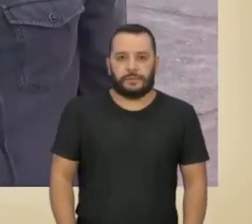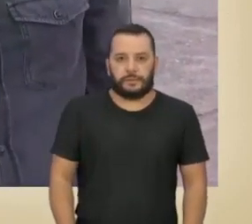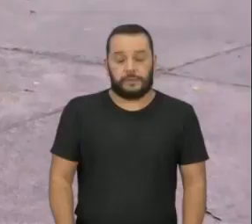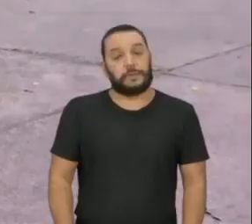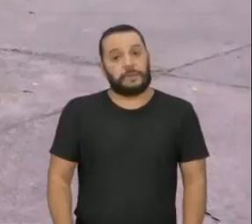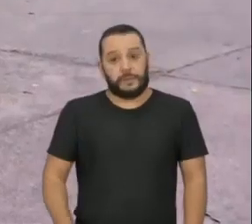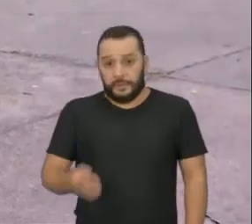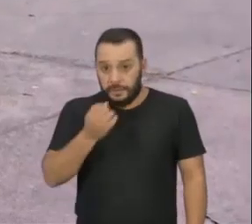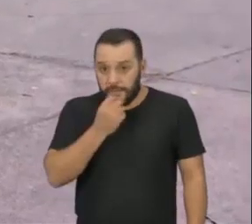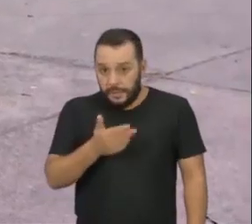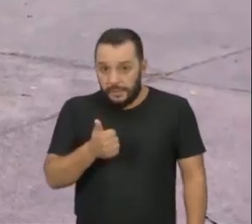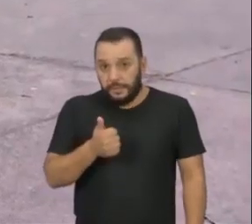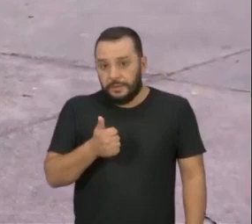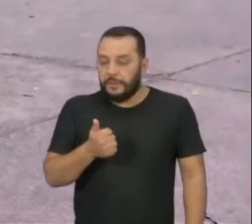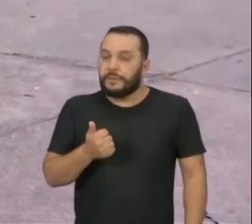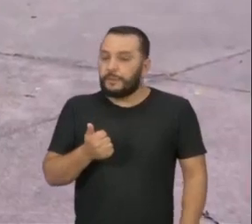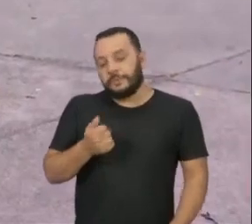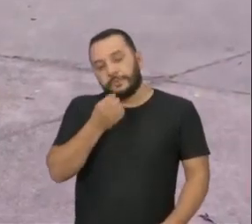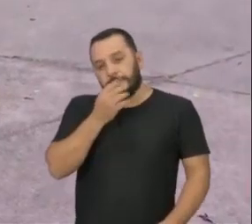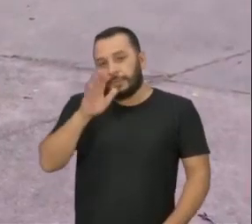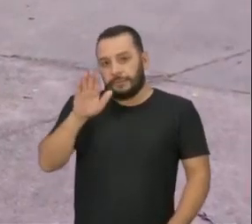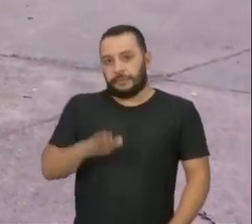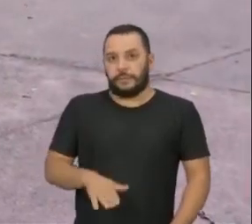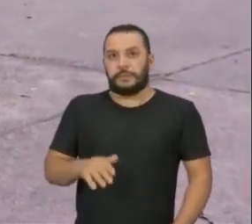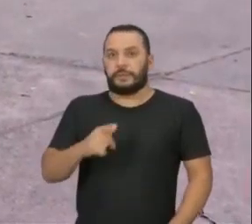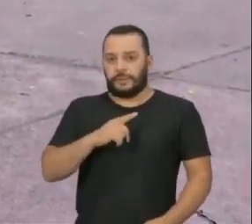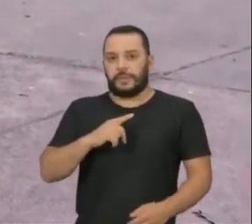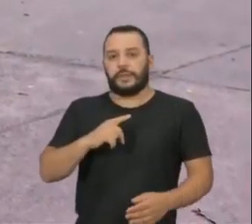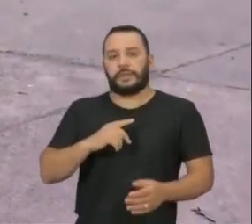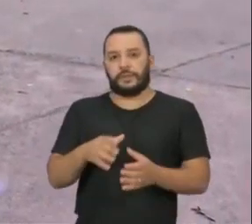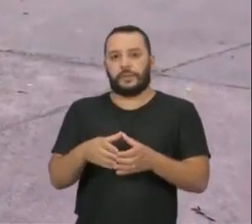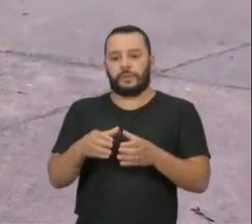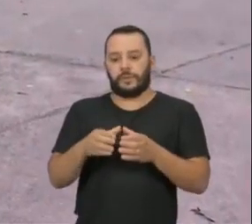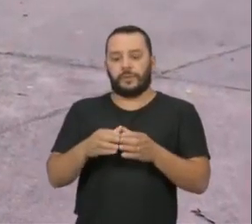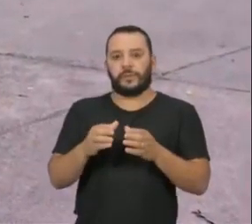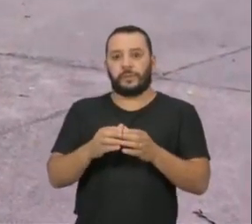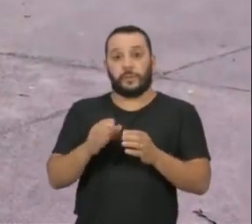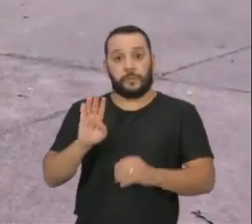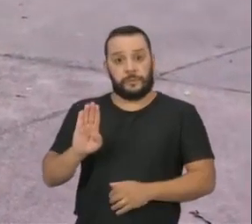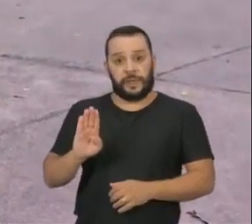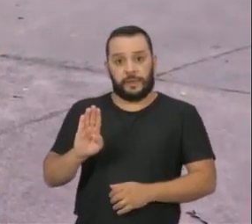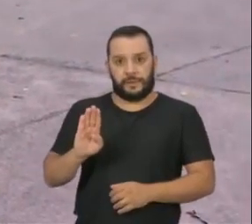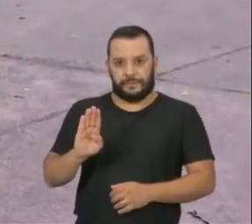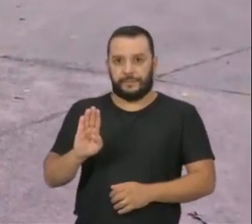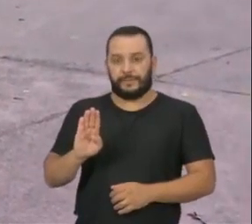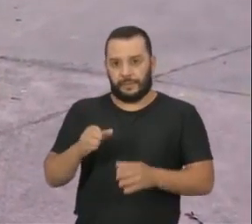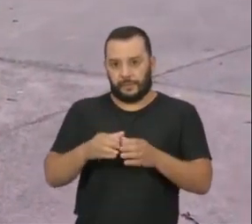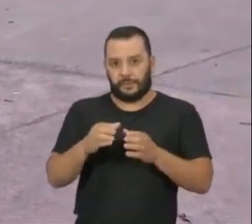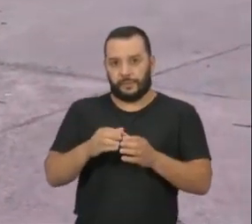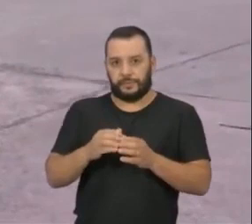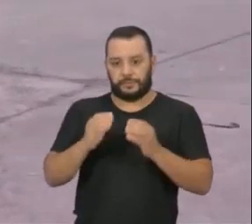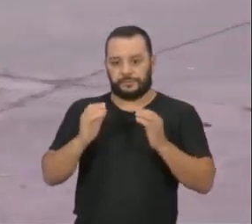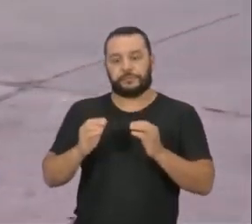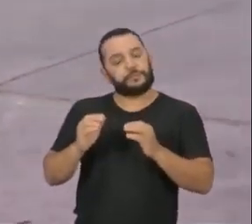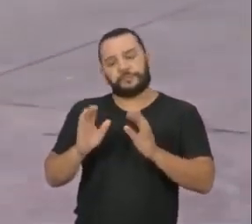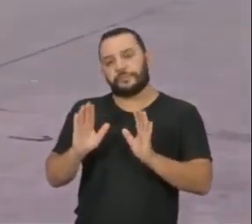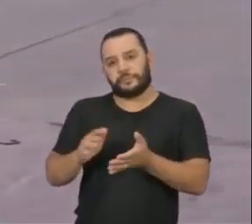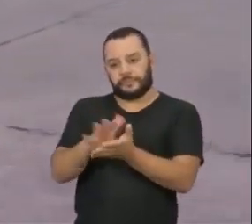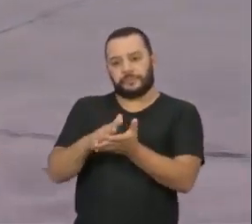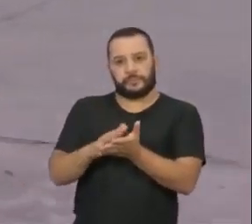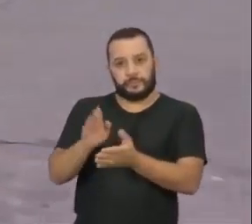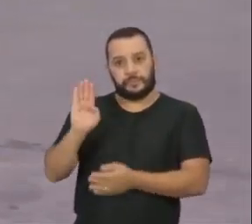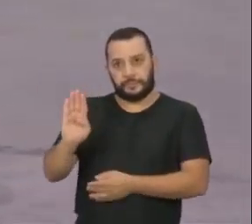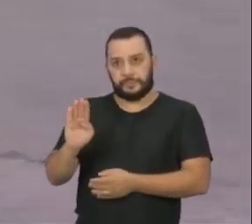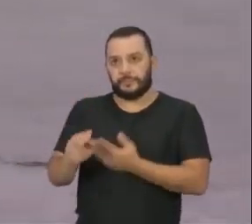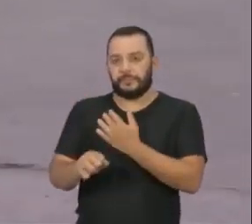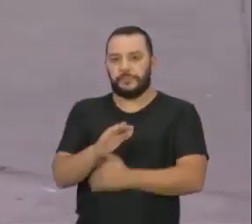Tudo bem, Aldo? Boa tarde para você, boa tarde a todos. Pois é, são os desfiles das escolas de samba do grupo de acesso. A primeira começa às 8 horas da noite, que é a